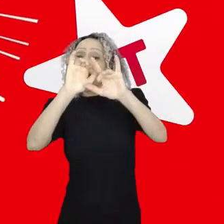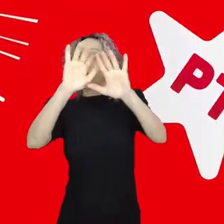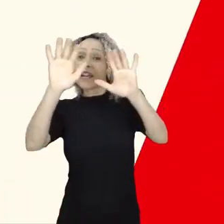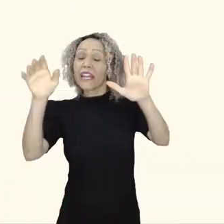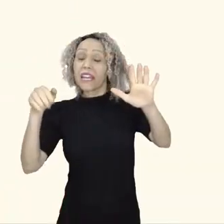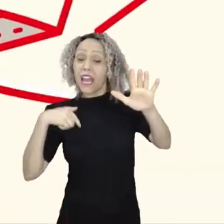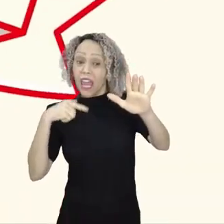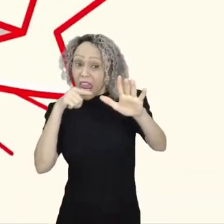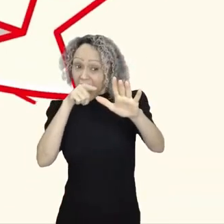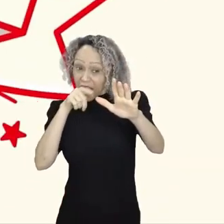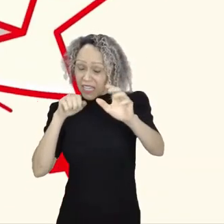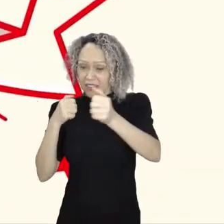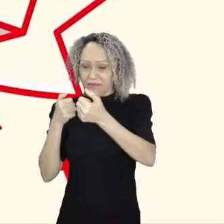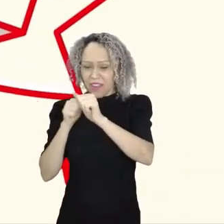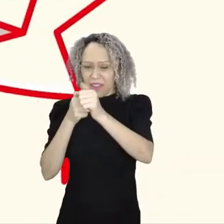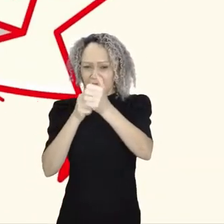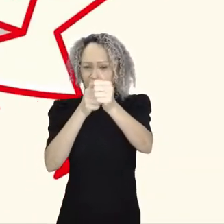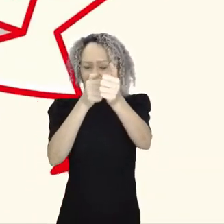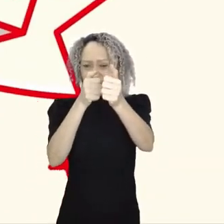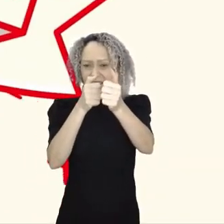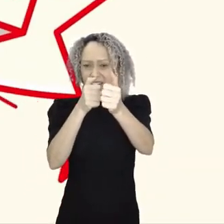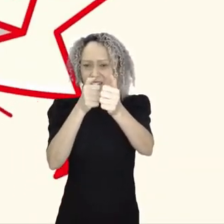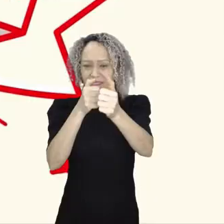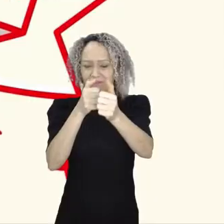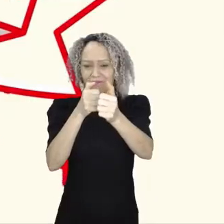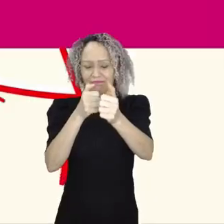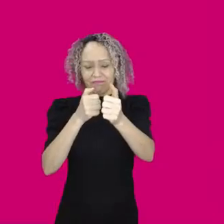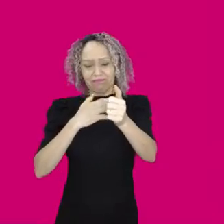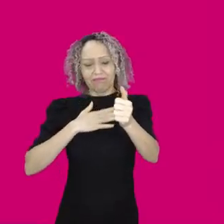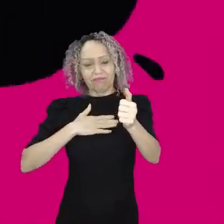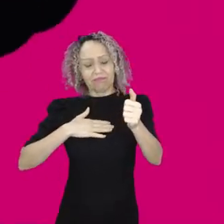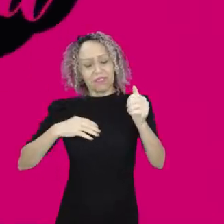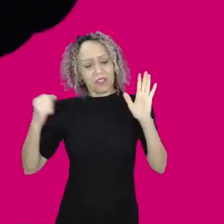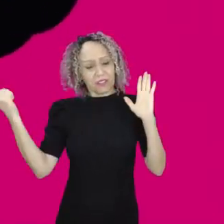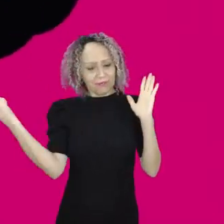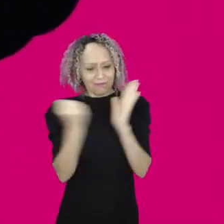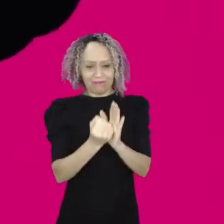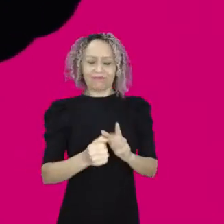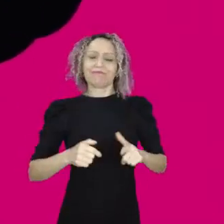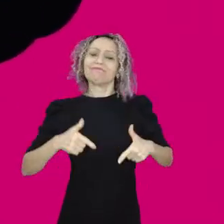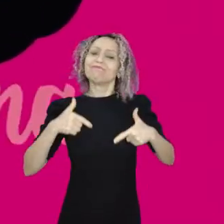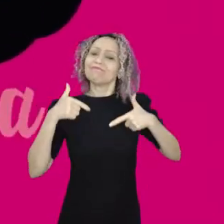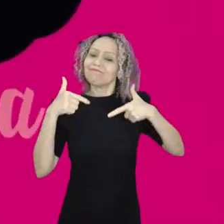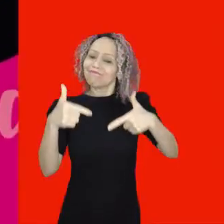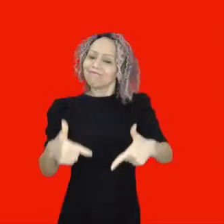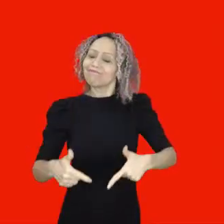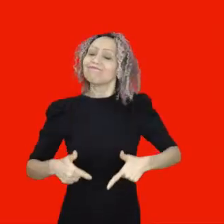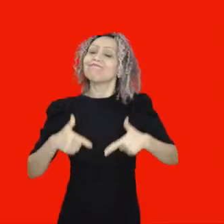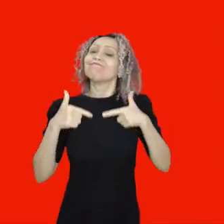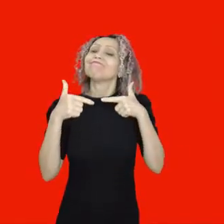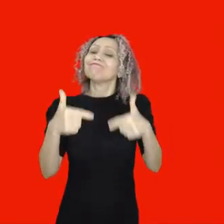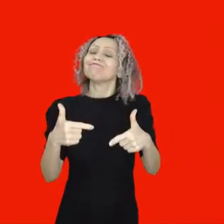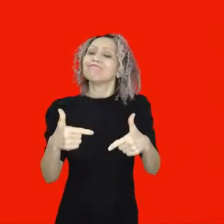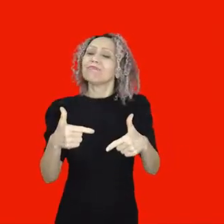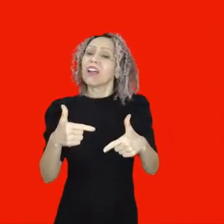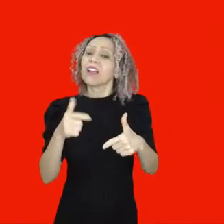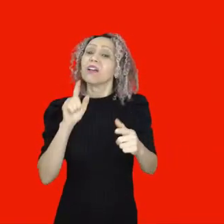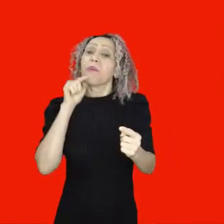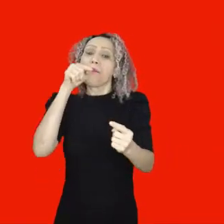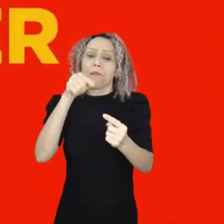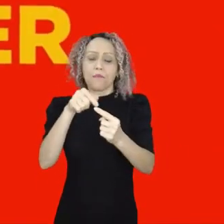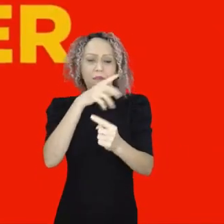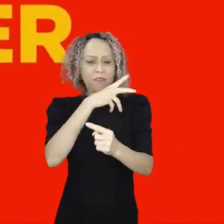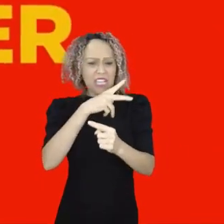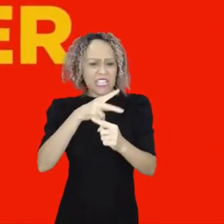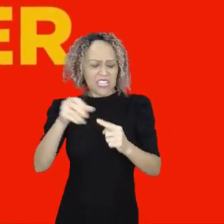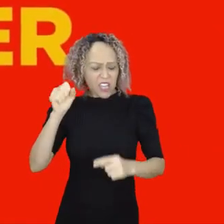brilha, ela é quem vai me guiar. Ser guerreira é minha sina,